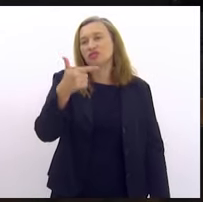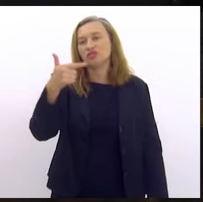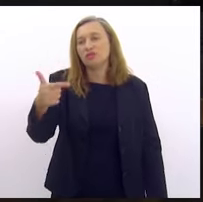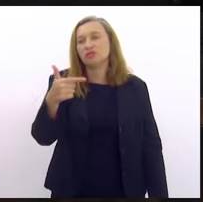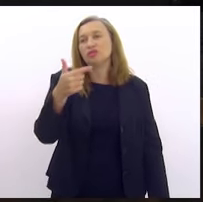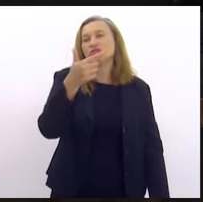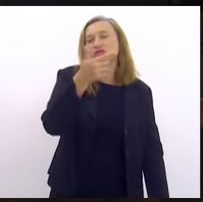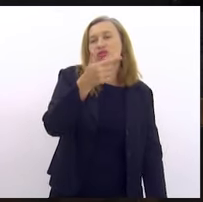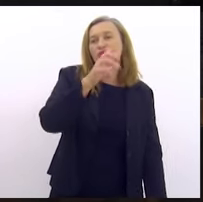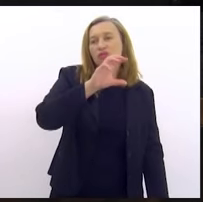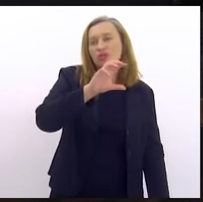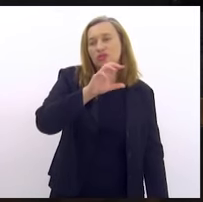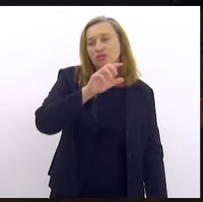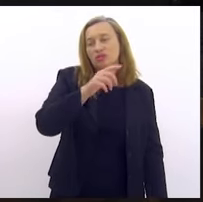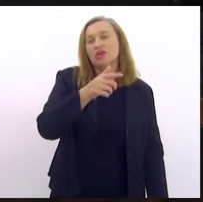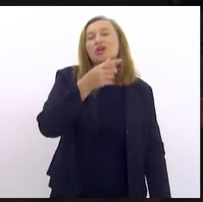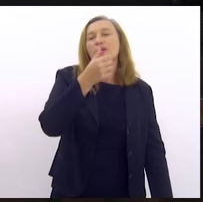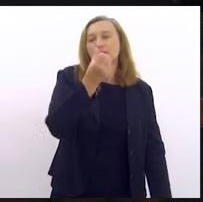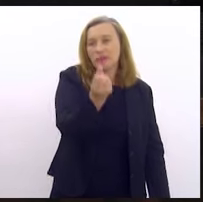4922-A/2021,